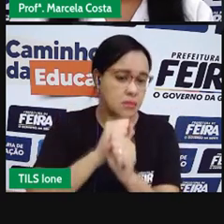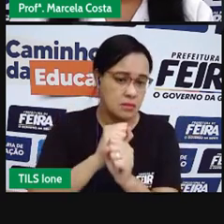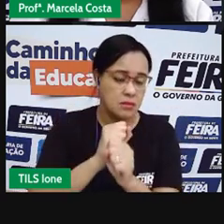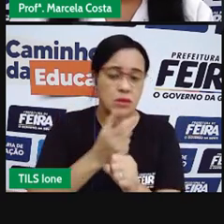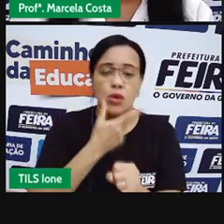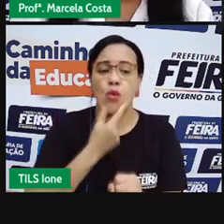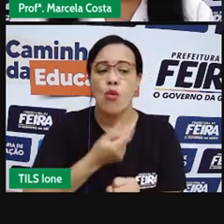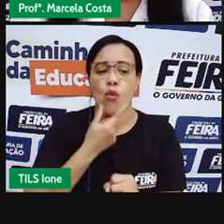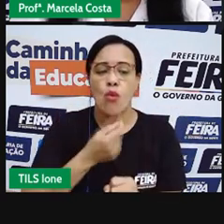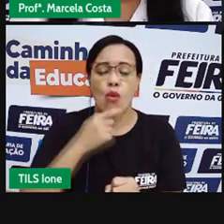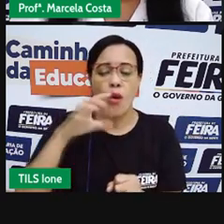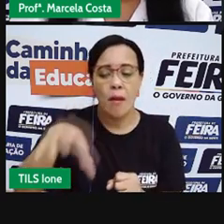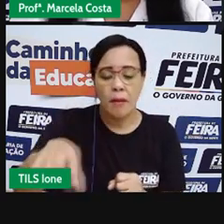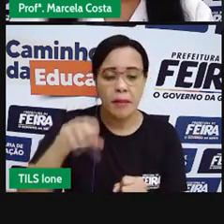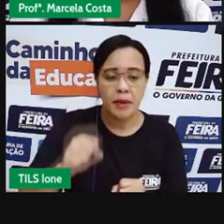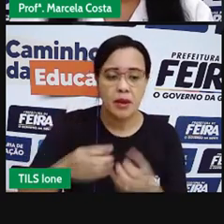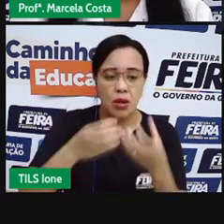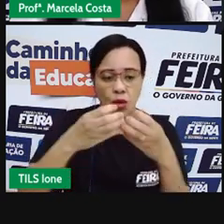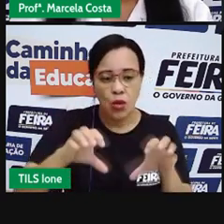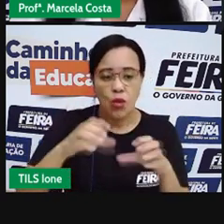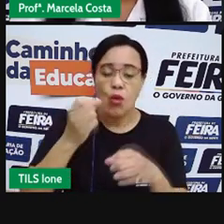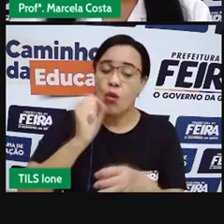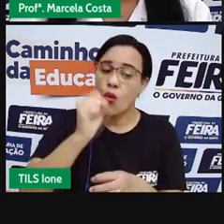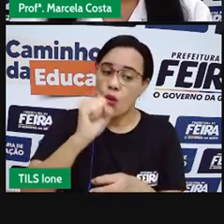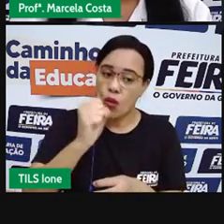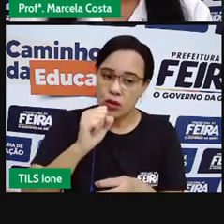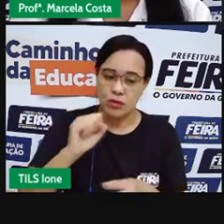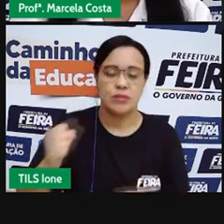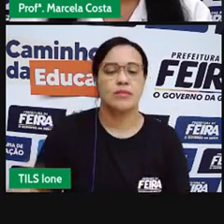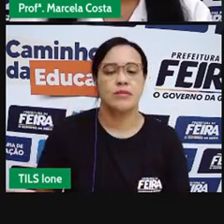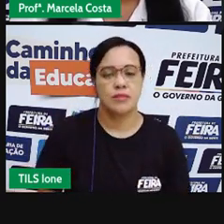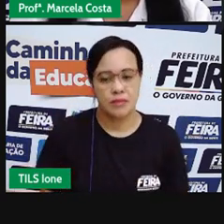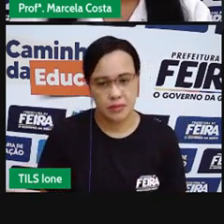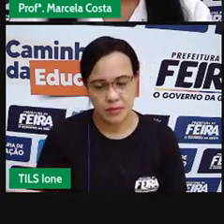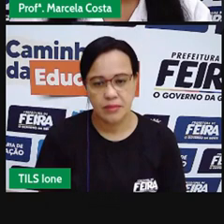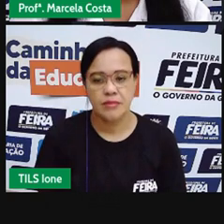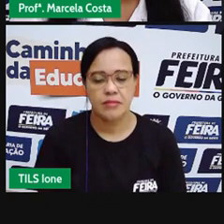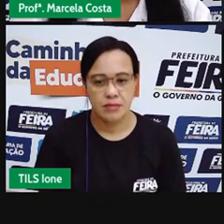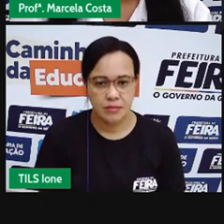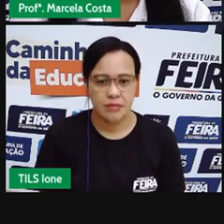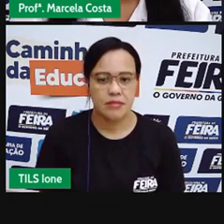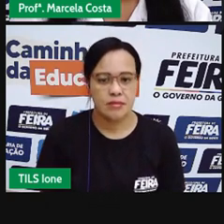pegou oito ovos.